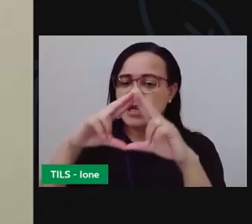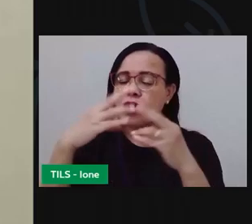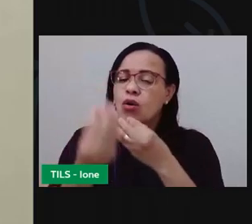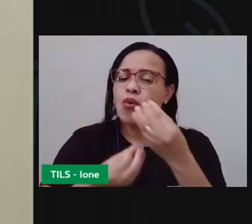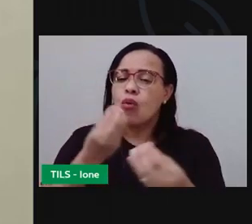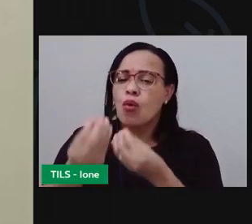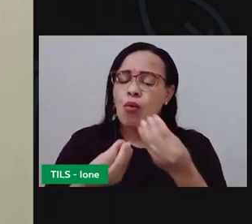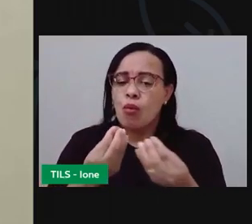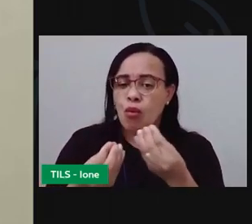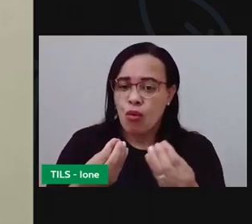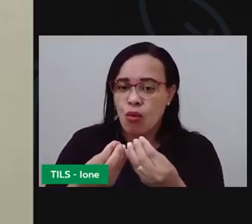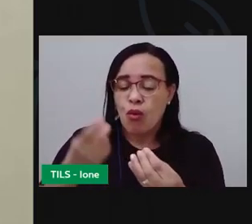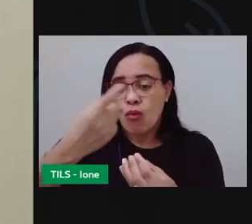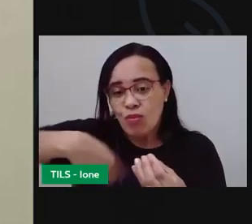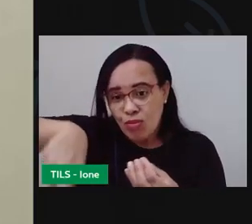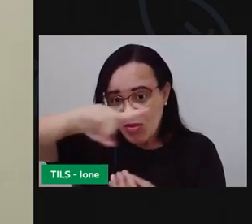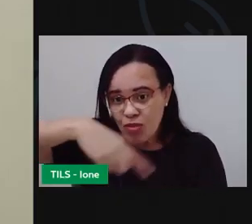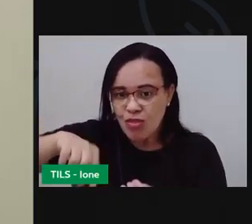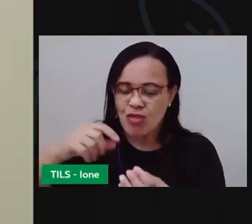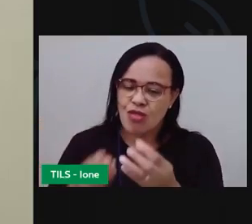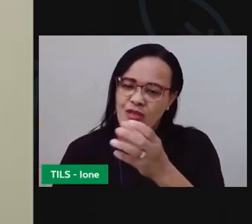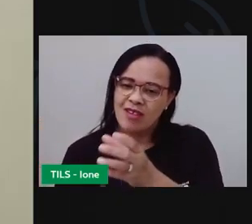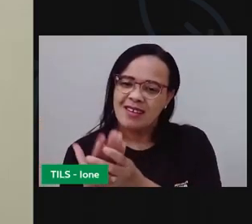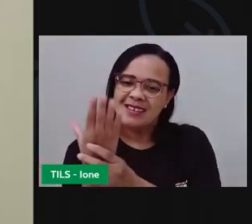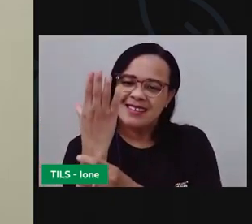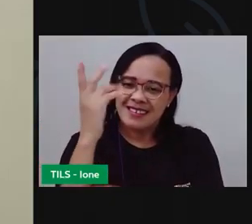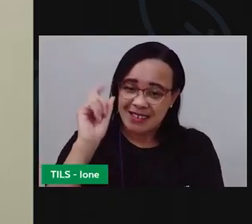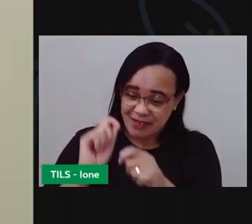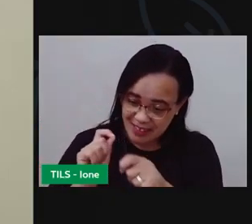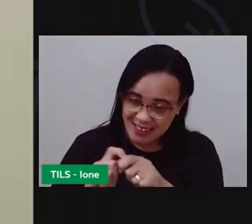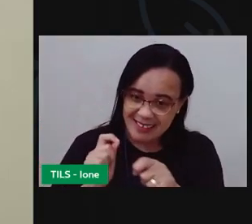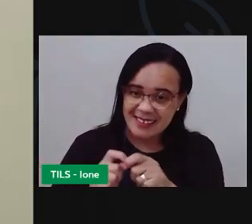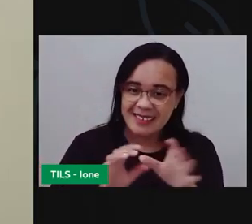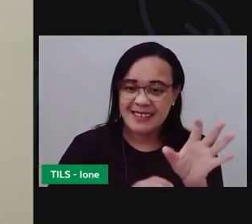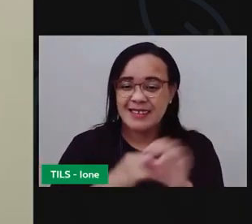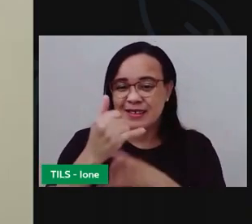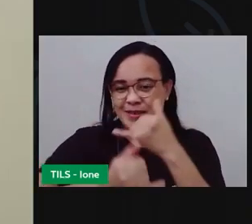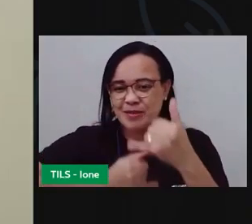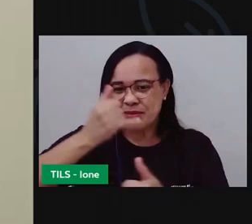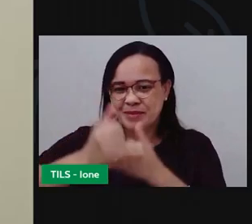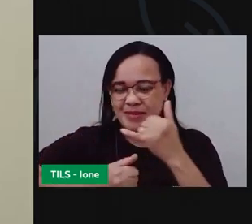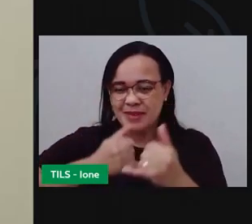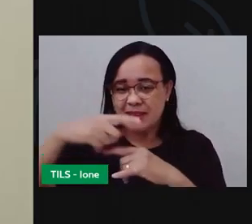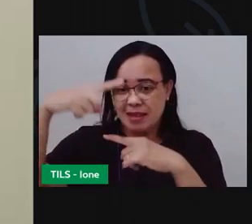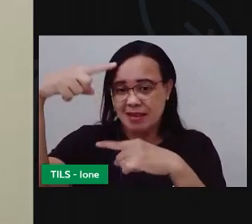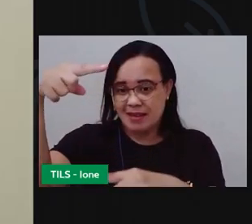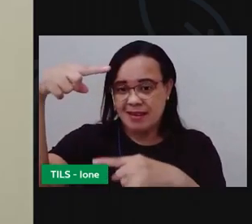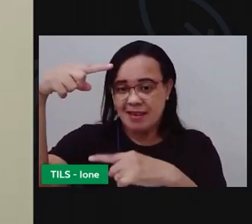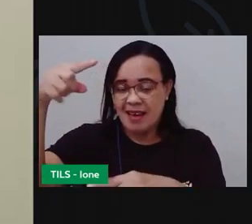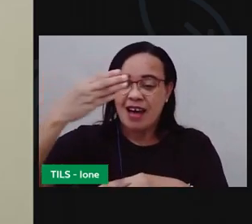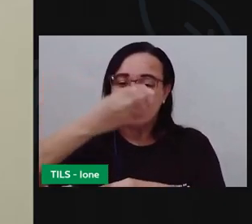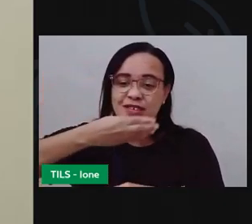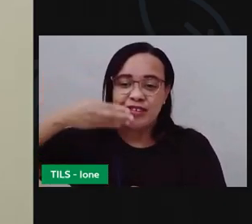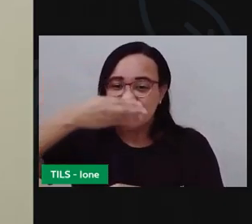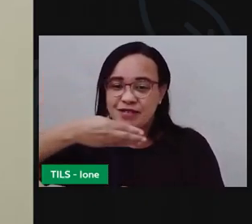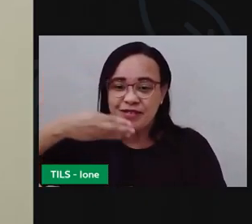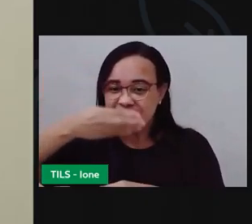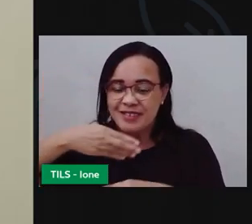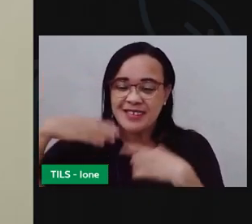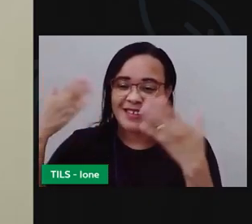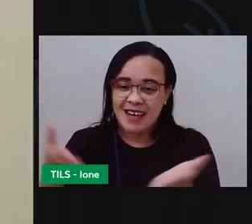vai produzir um brinquedo utilizando garrafa PET. Deixa eu separar aqui